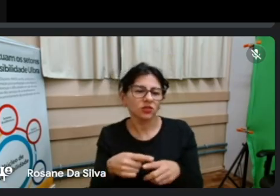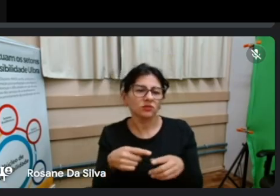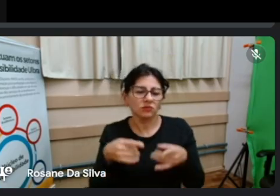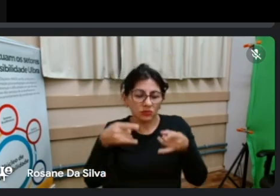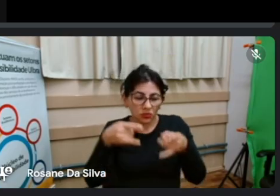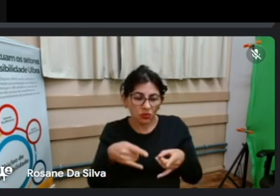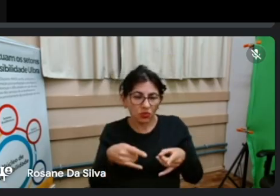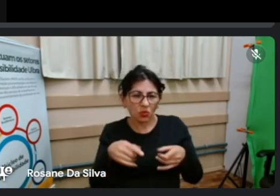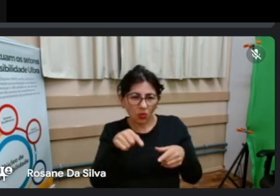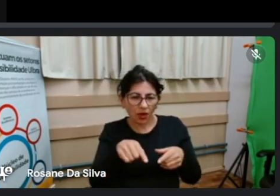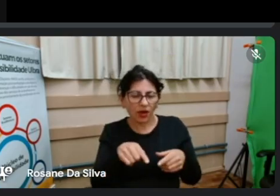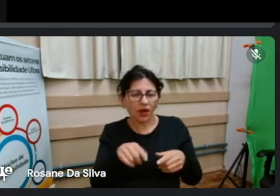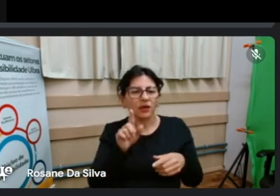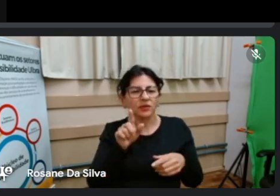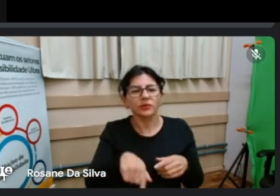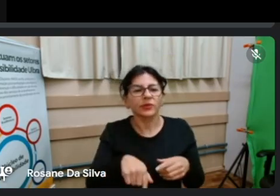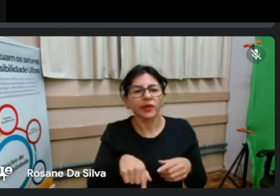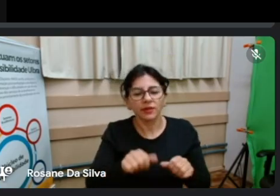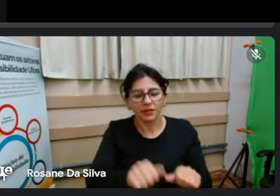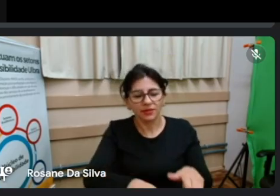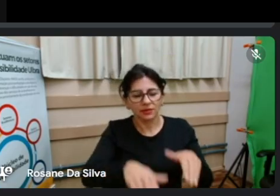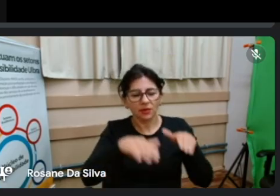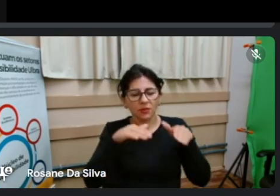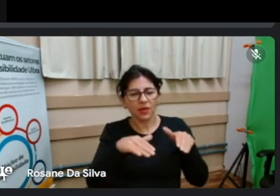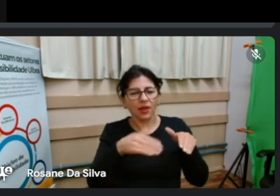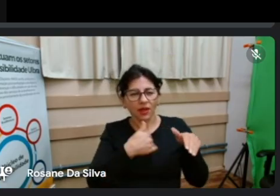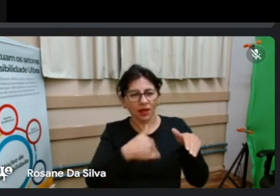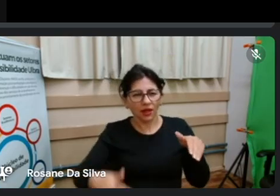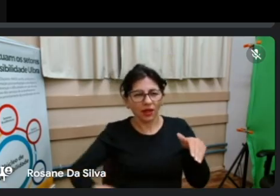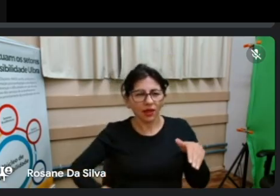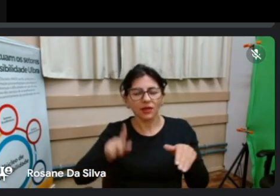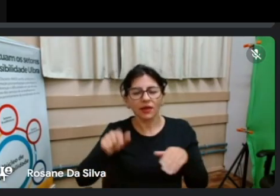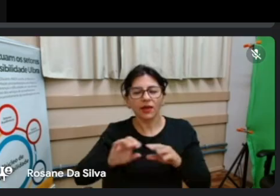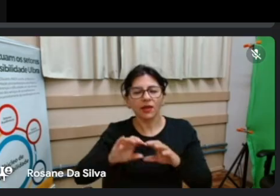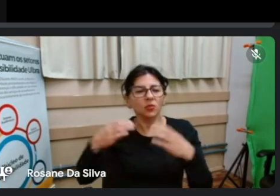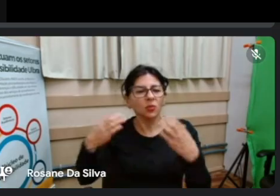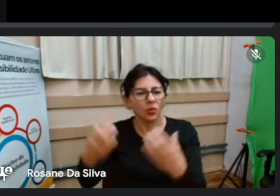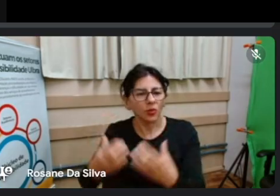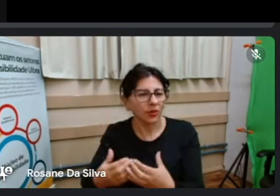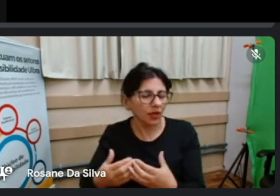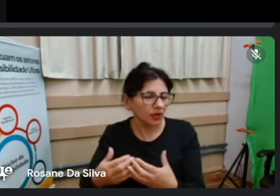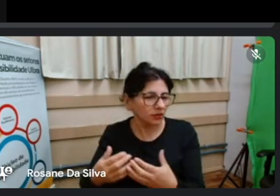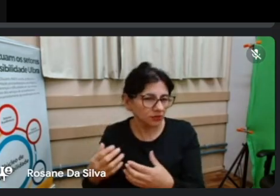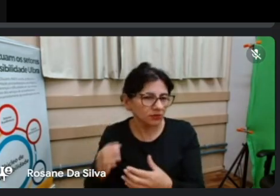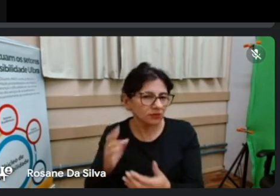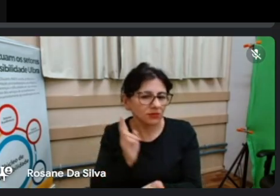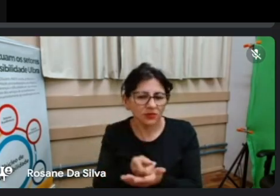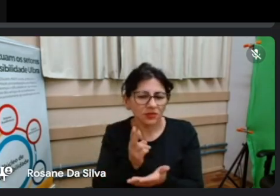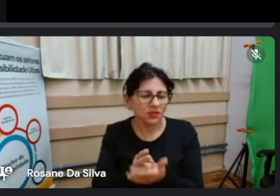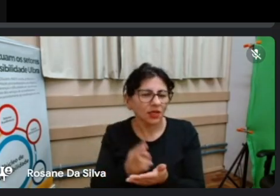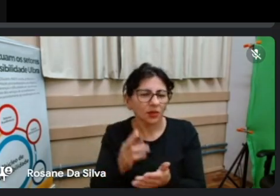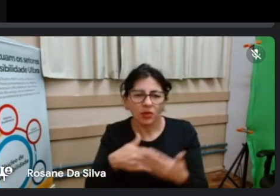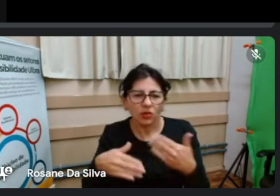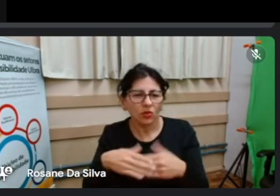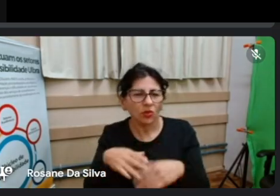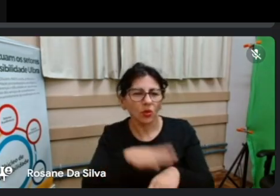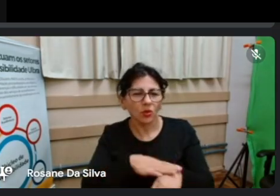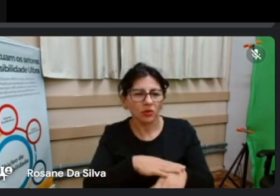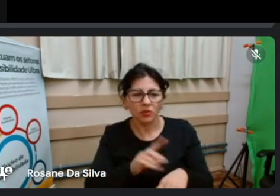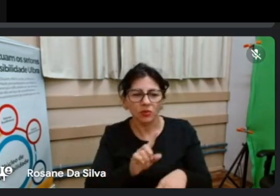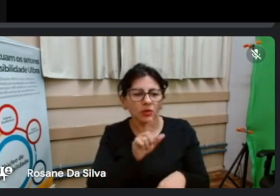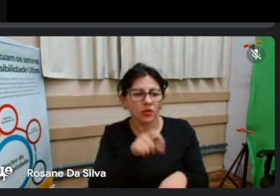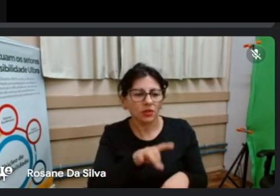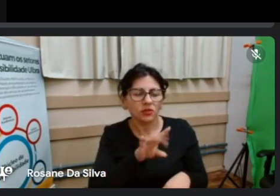Assembleia Legislativa é no Congresso eh e é todo tempo né não é só o tempo reservado